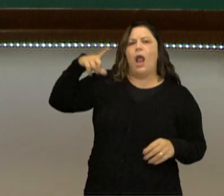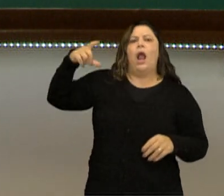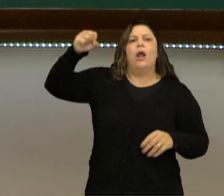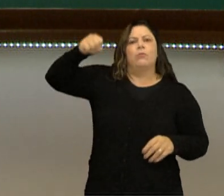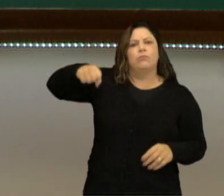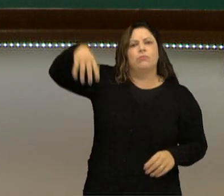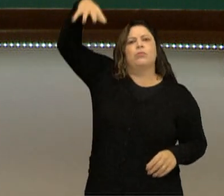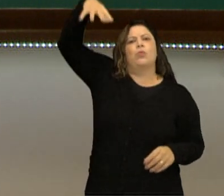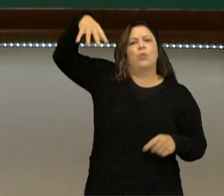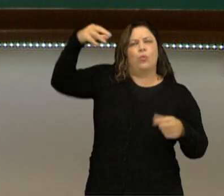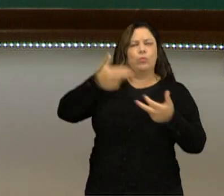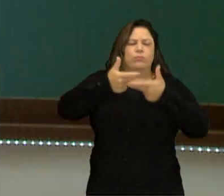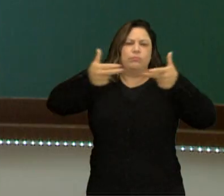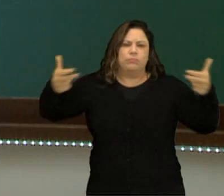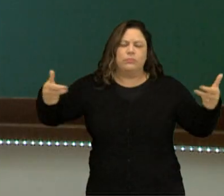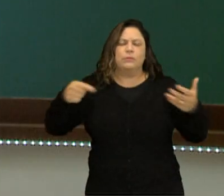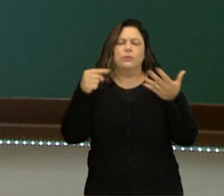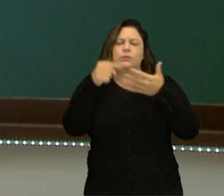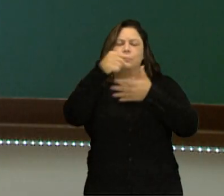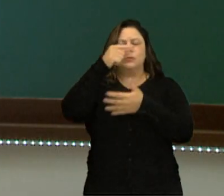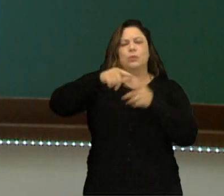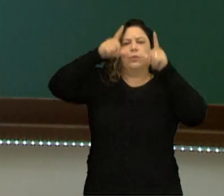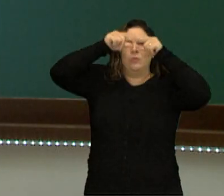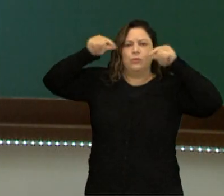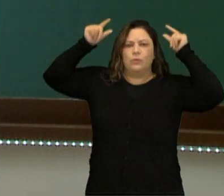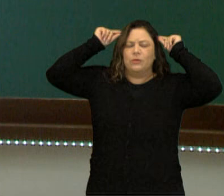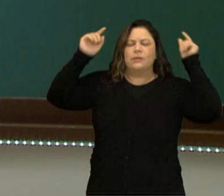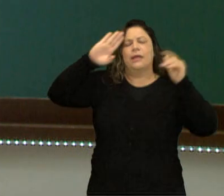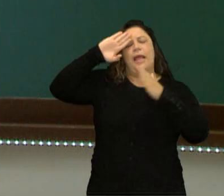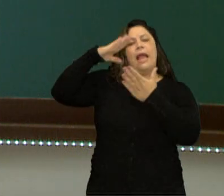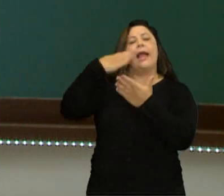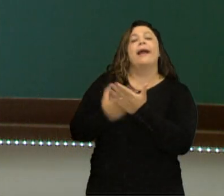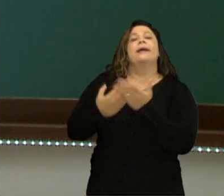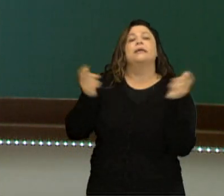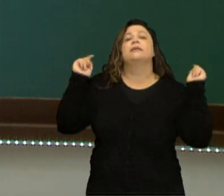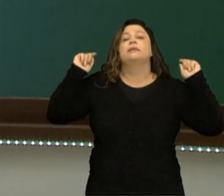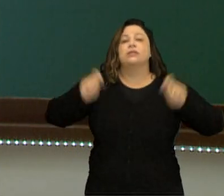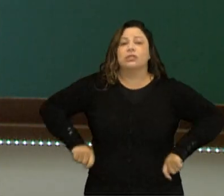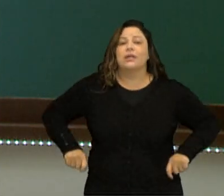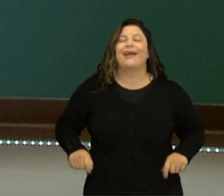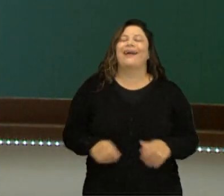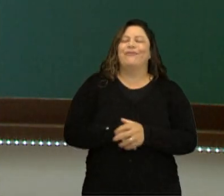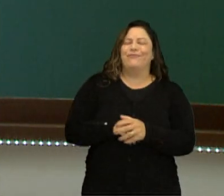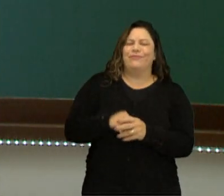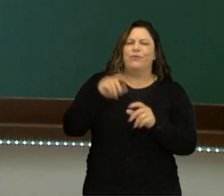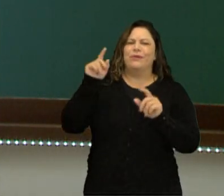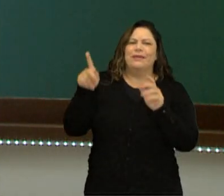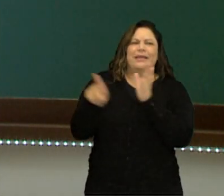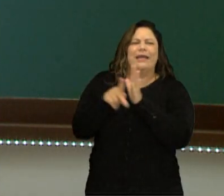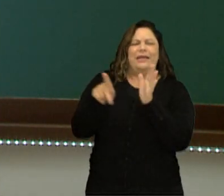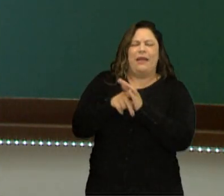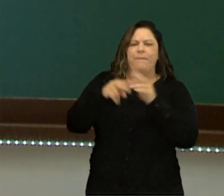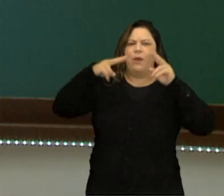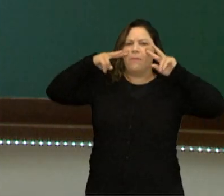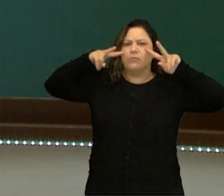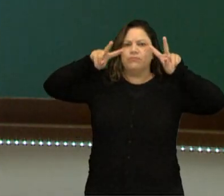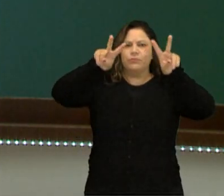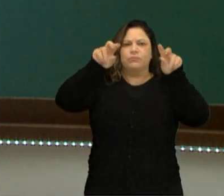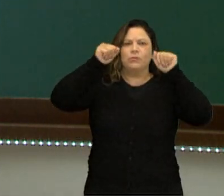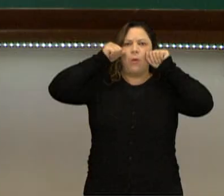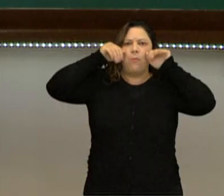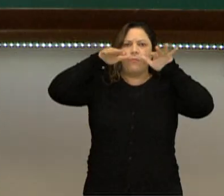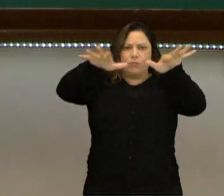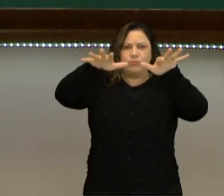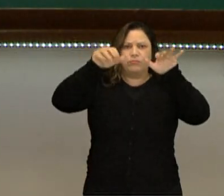que alguns filósofos, eles acreditavam que a luz era algo que saía do olho humano? Já parou